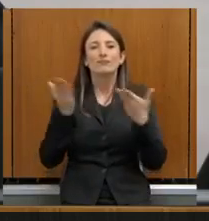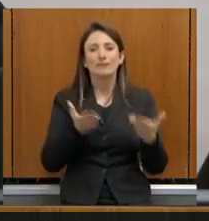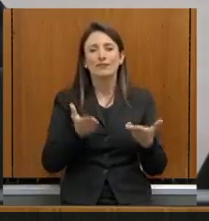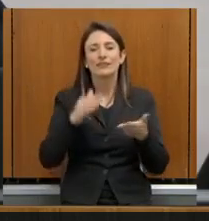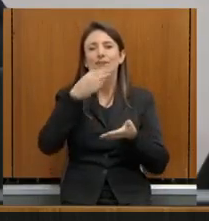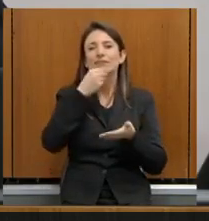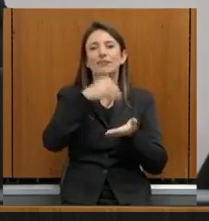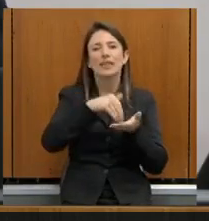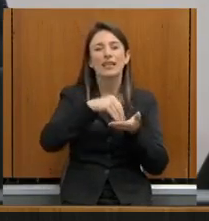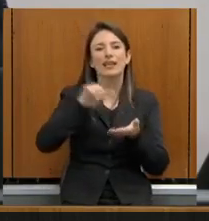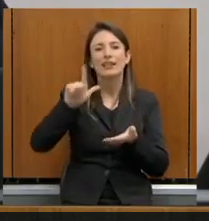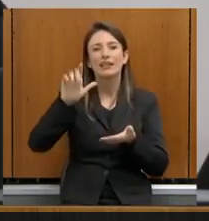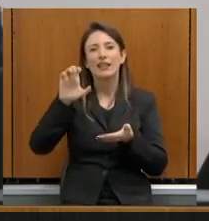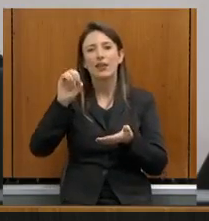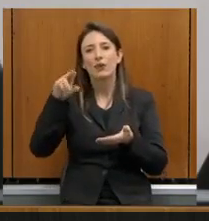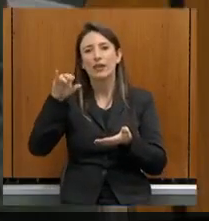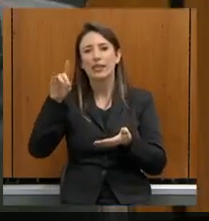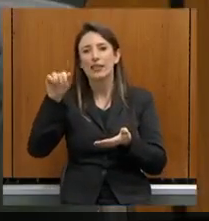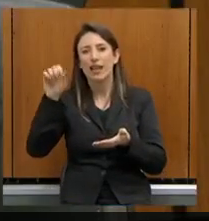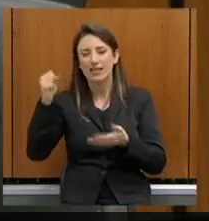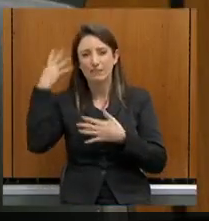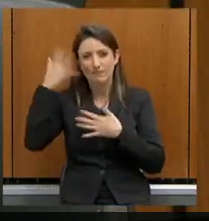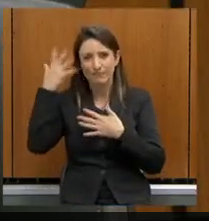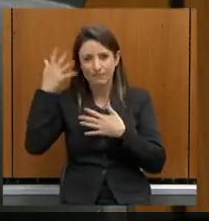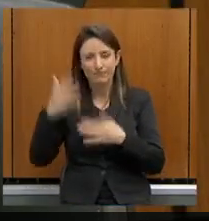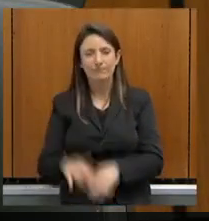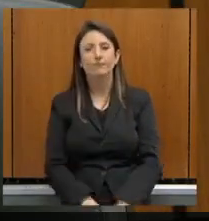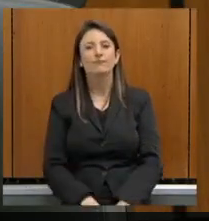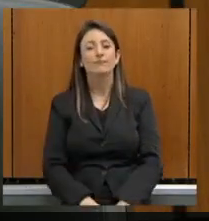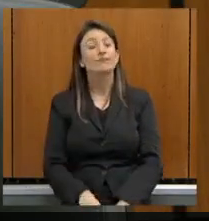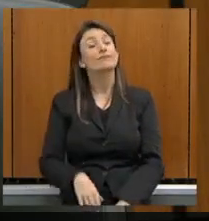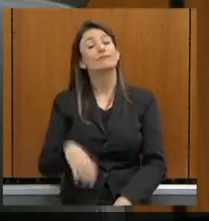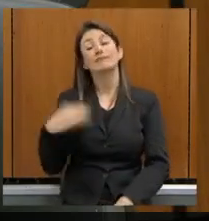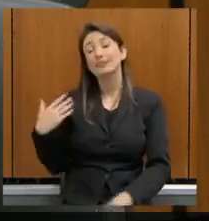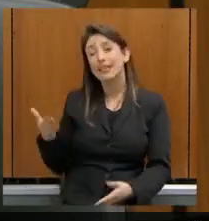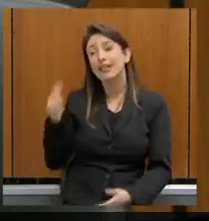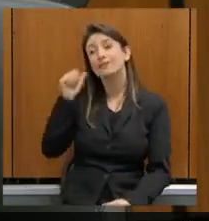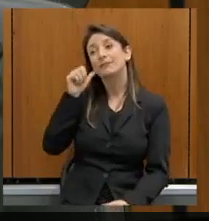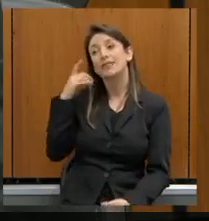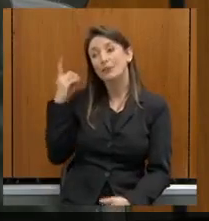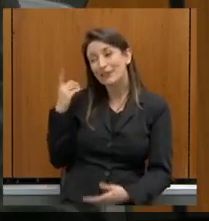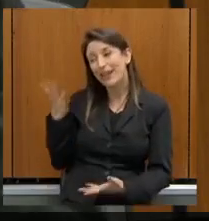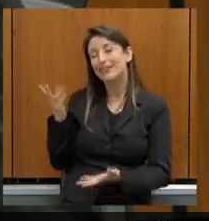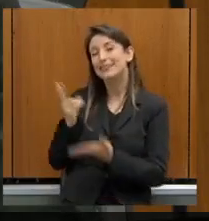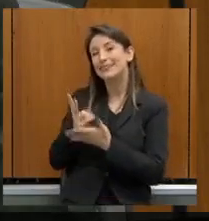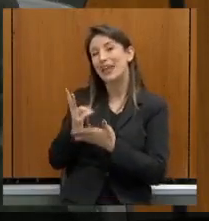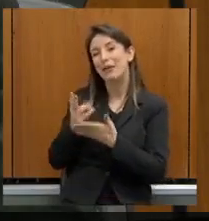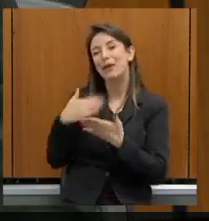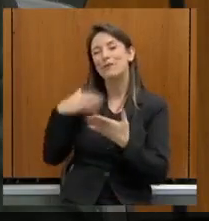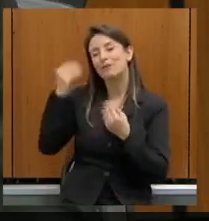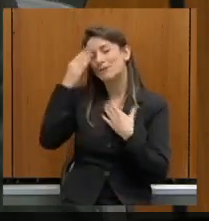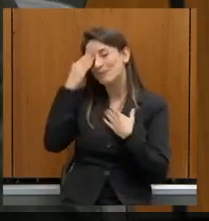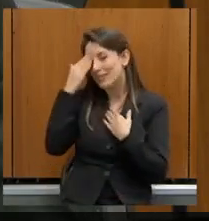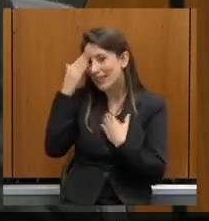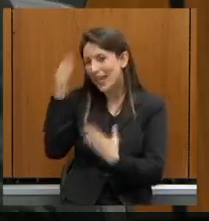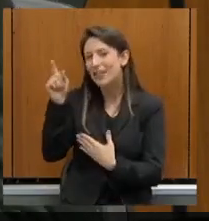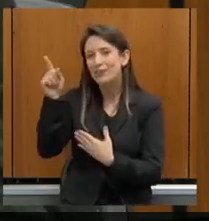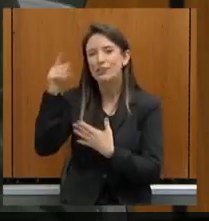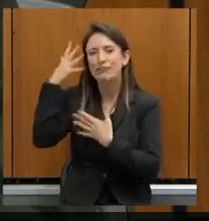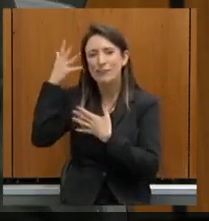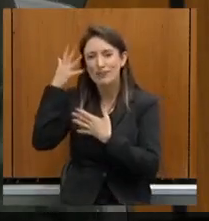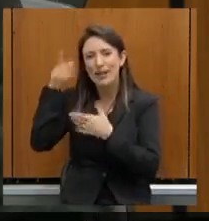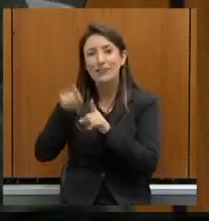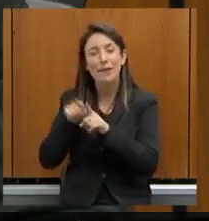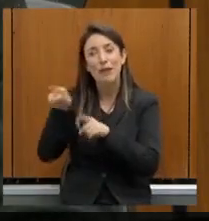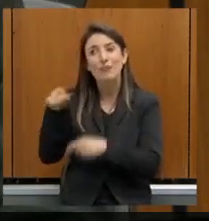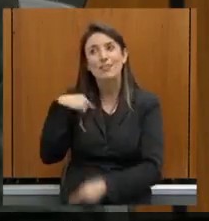Leônidas para as considerações deputada eu falo sempre muito obrigado pelas considerações e pela ideia